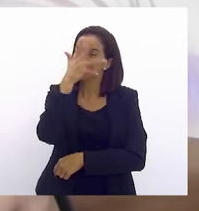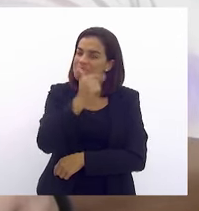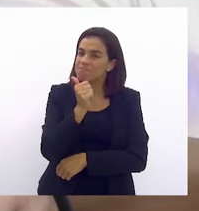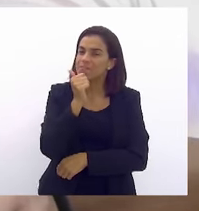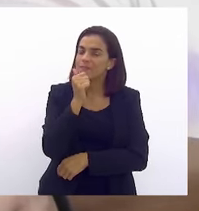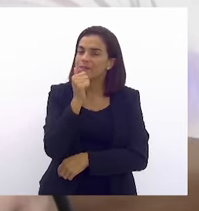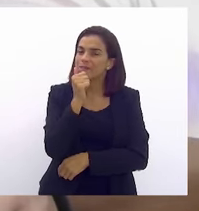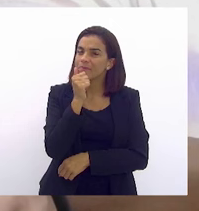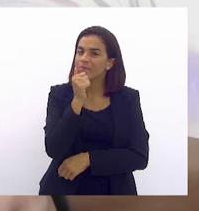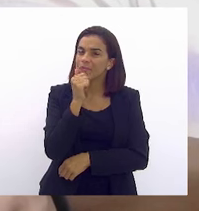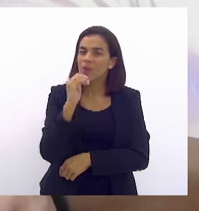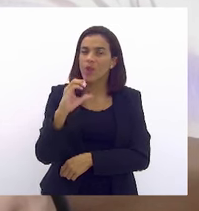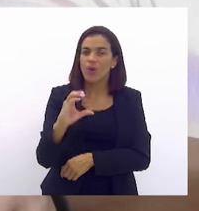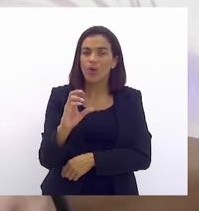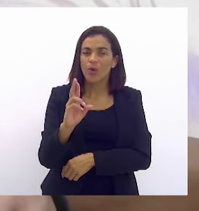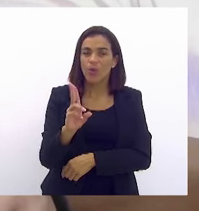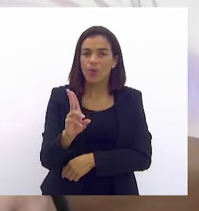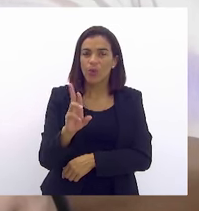em Culubandê,